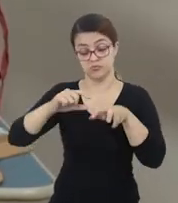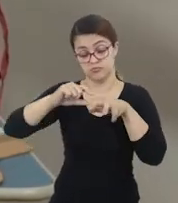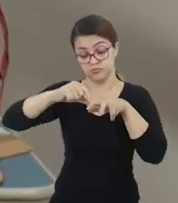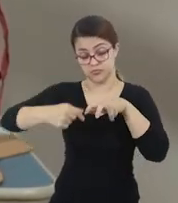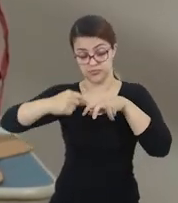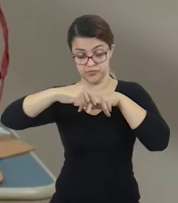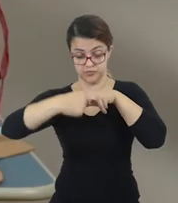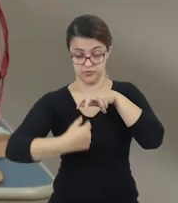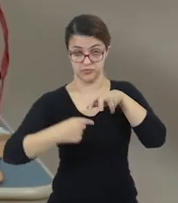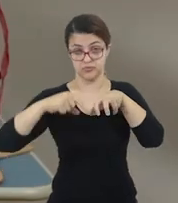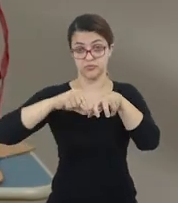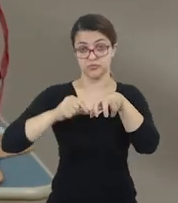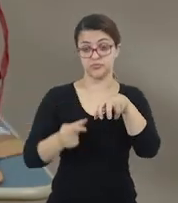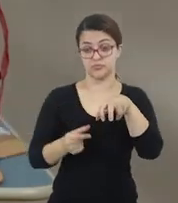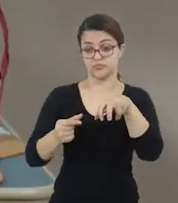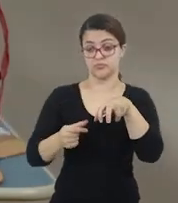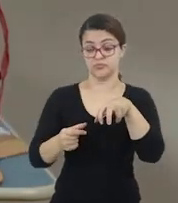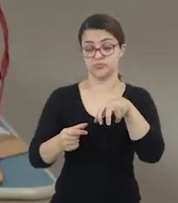perninhas dele, ó.